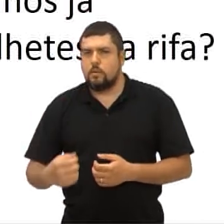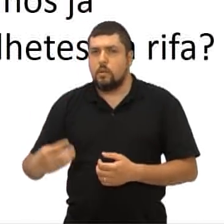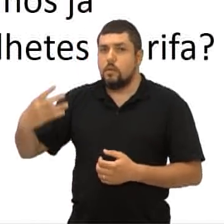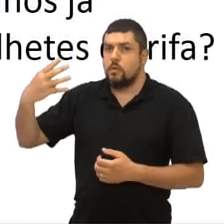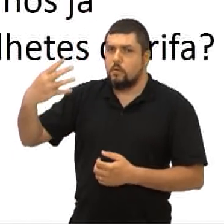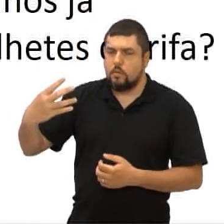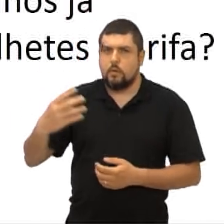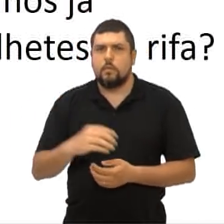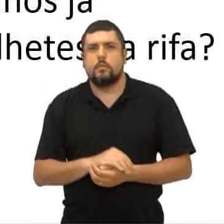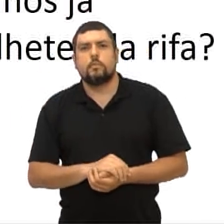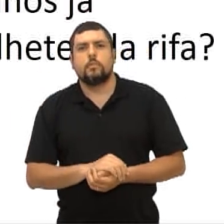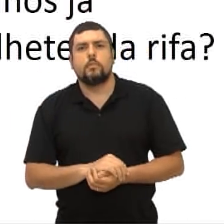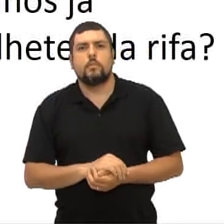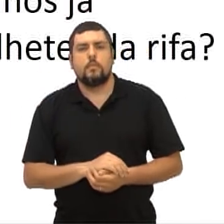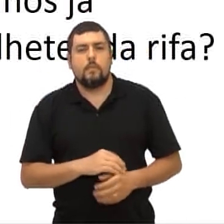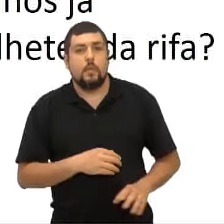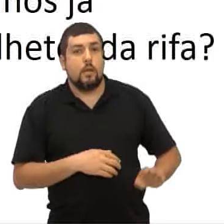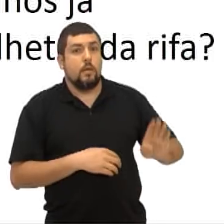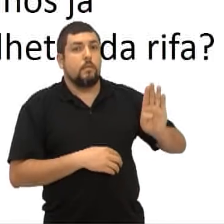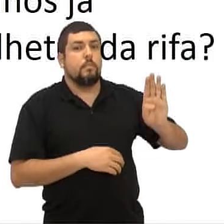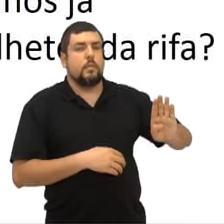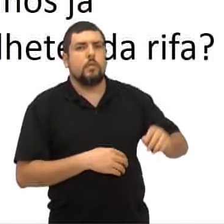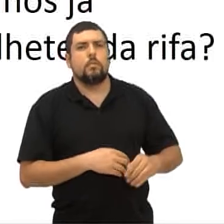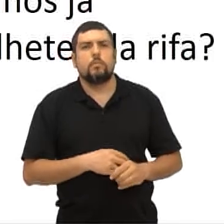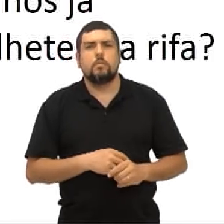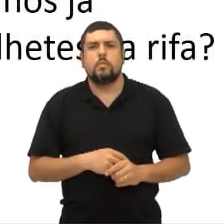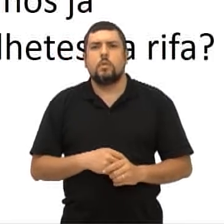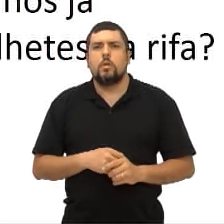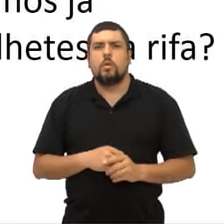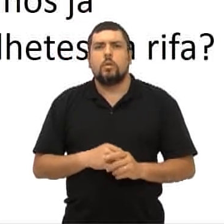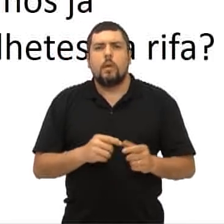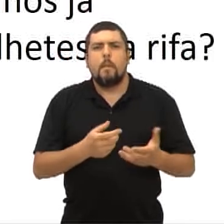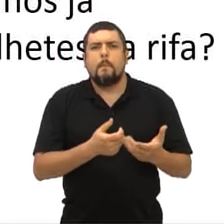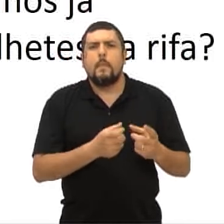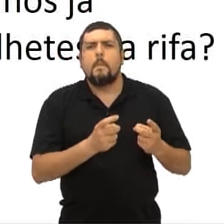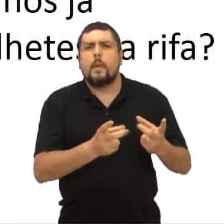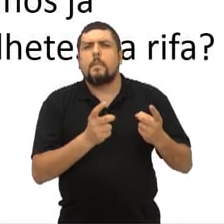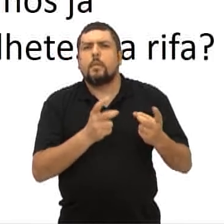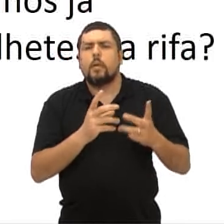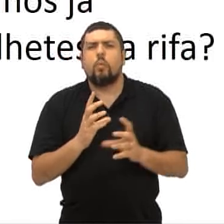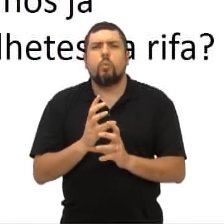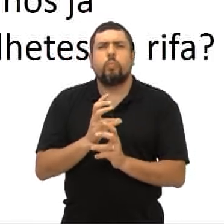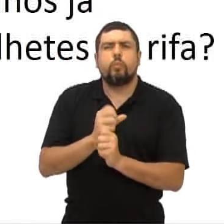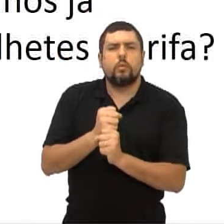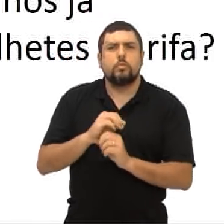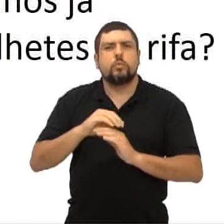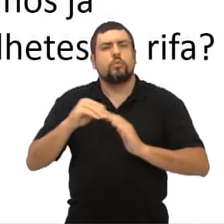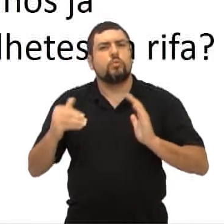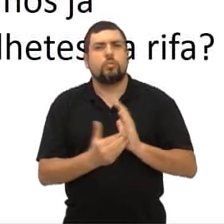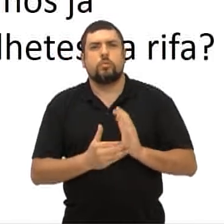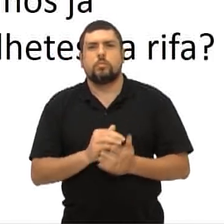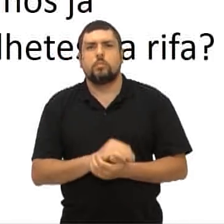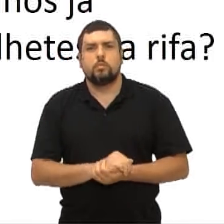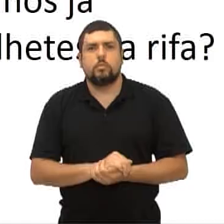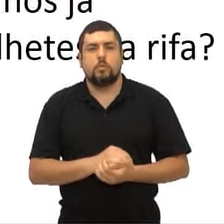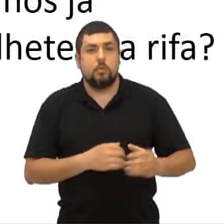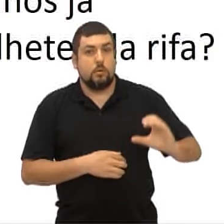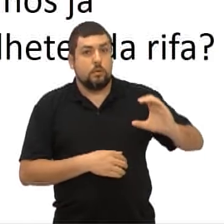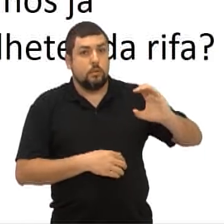bilhetes. Desafio B. Quantos bilhetes foram vendidos ao todo, por todos os alunos? E desafio